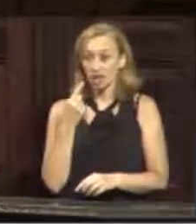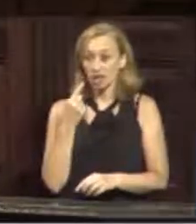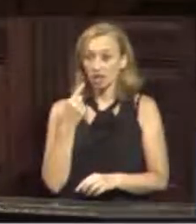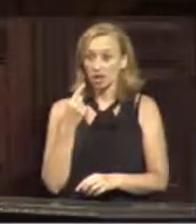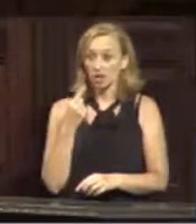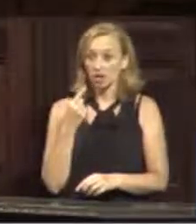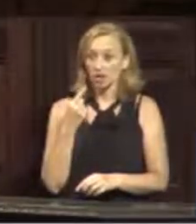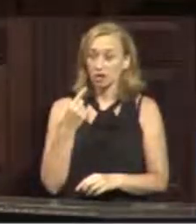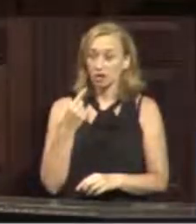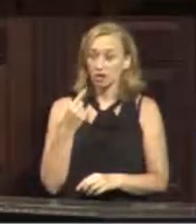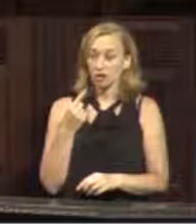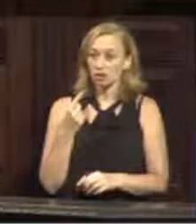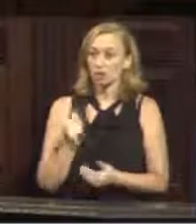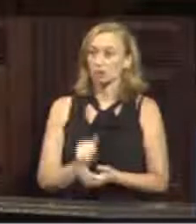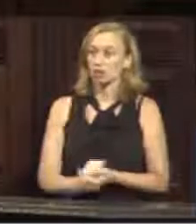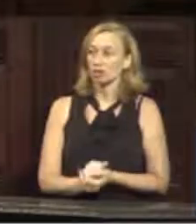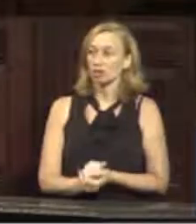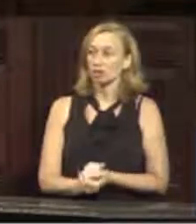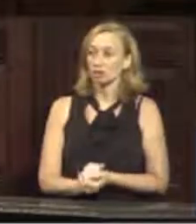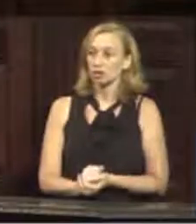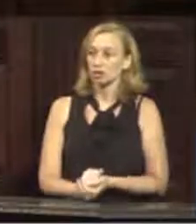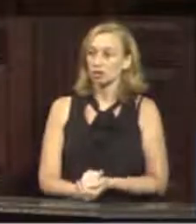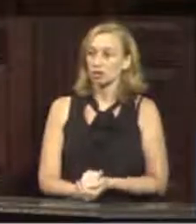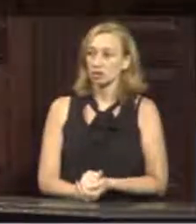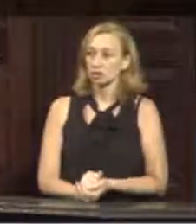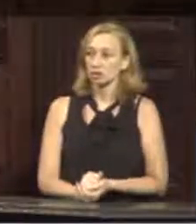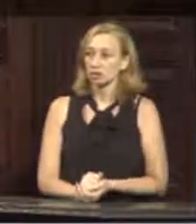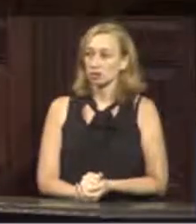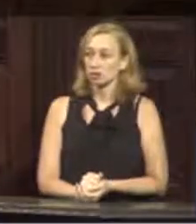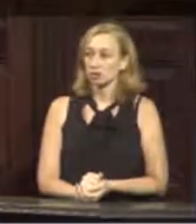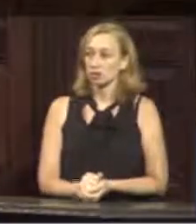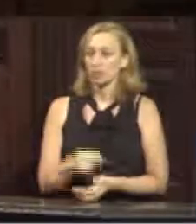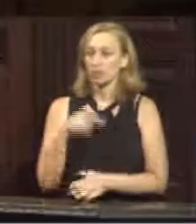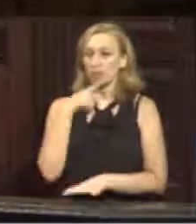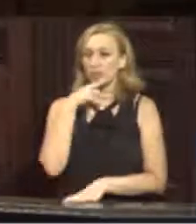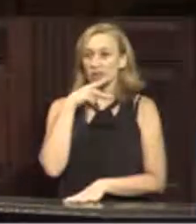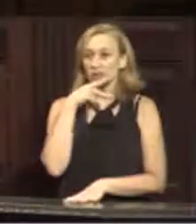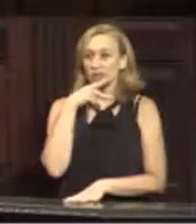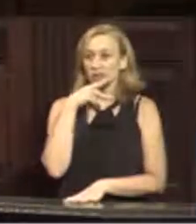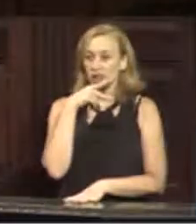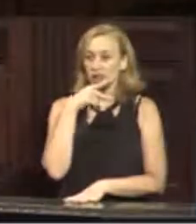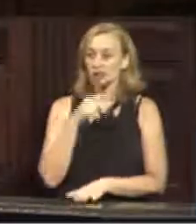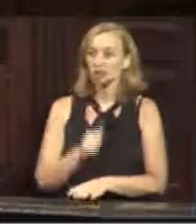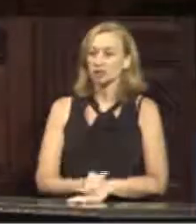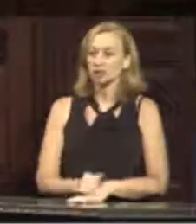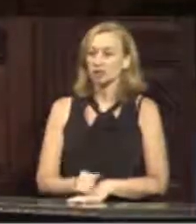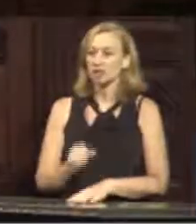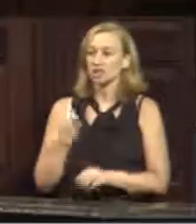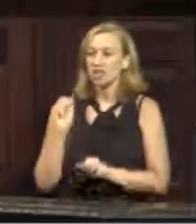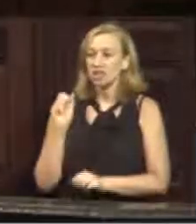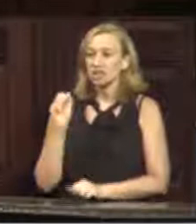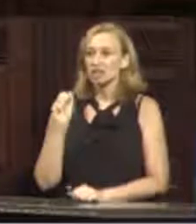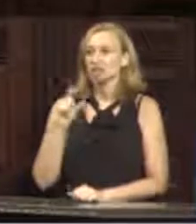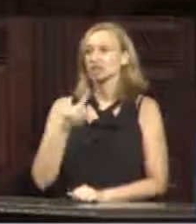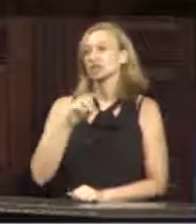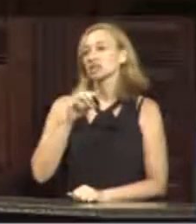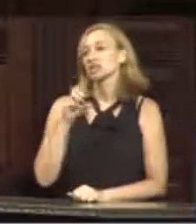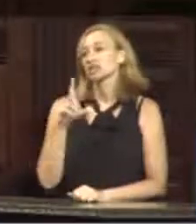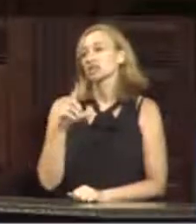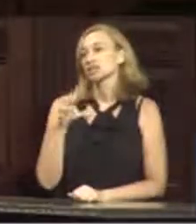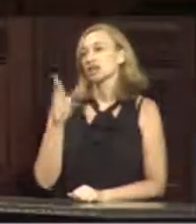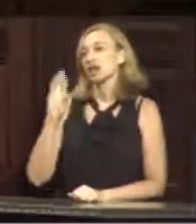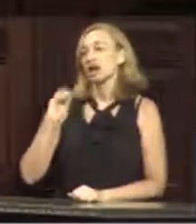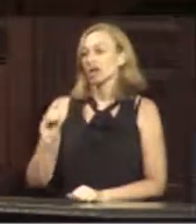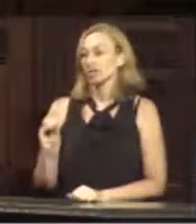aqueles que vão votar, que são os senhores parlamentares, estarão mais esclarecidos sobre o